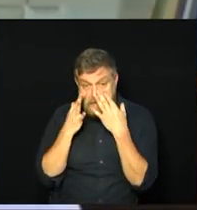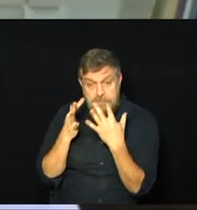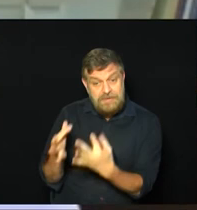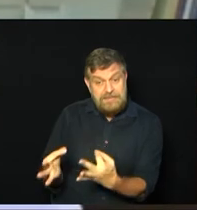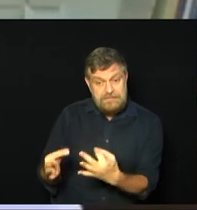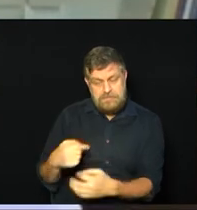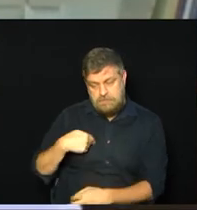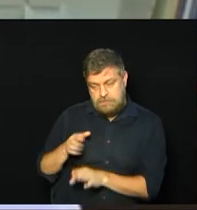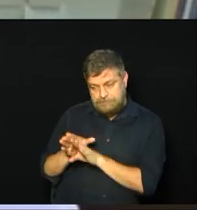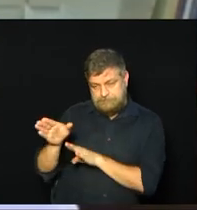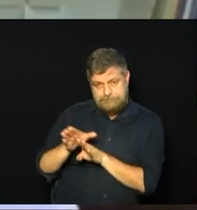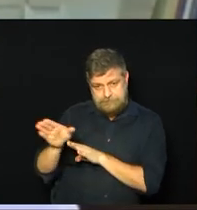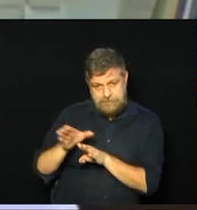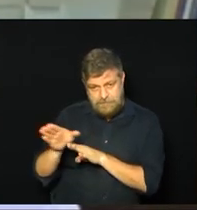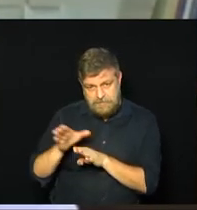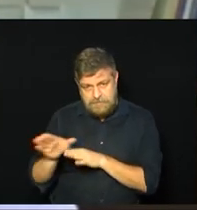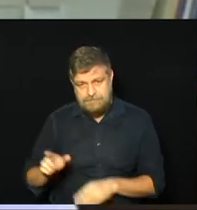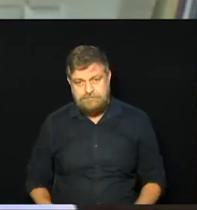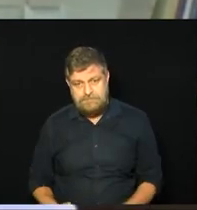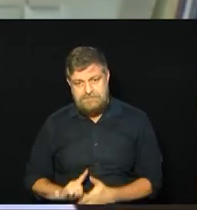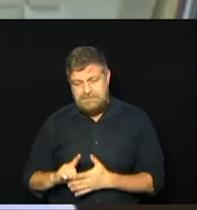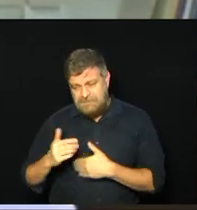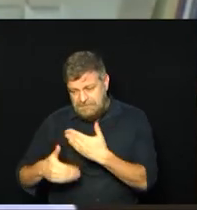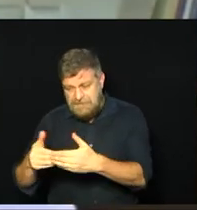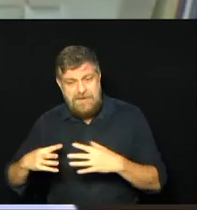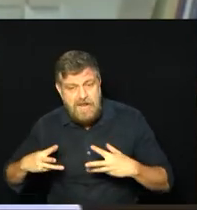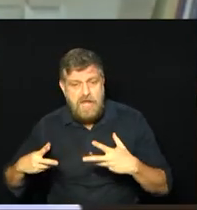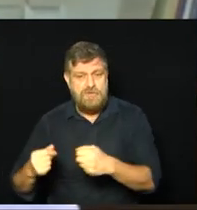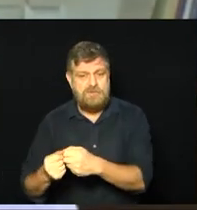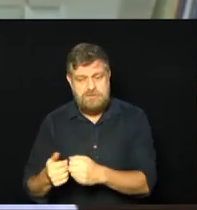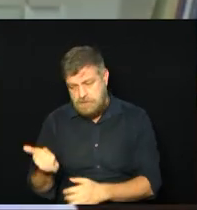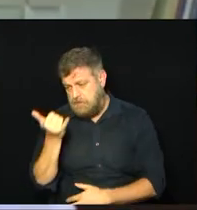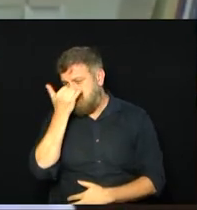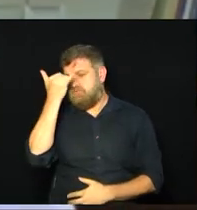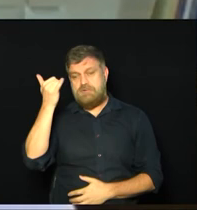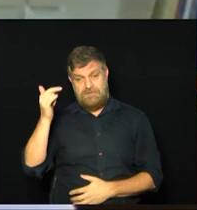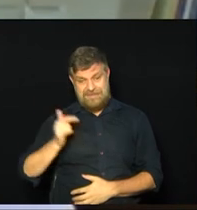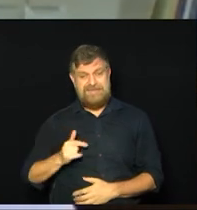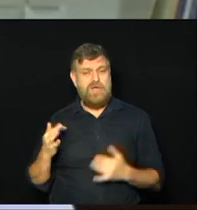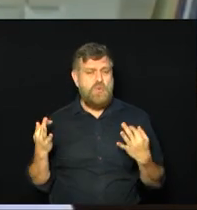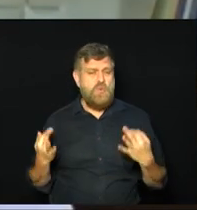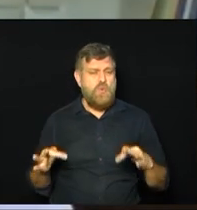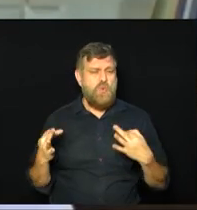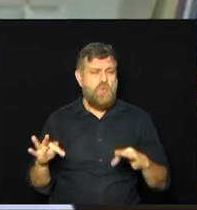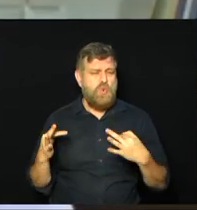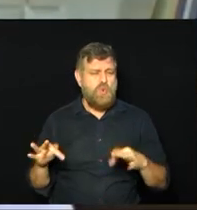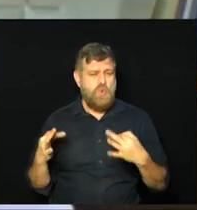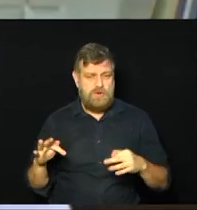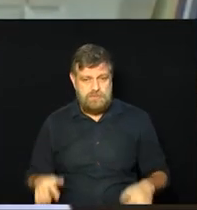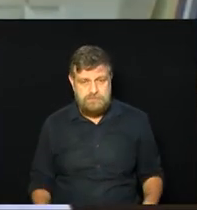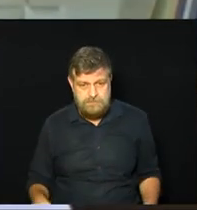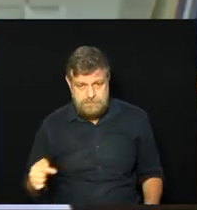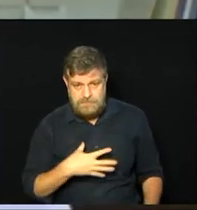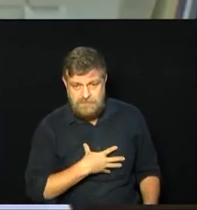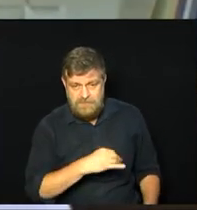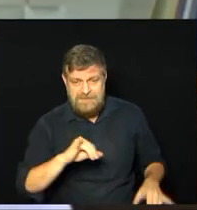eu falo sempre que a conta vai chegar, e vai chegar para todo mundo, vai chegar muito dolorosa, tanto para os filhos quanto para os